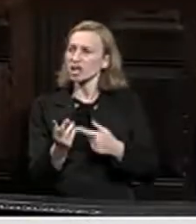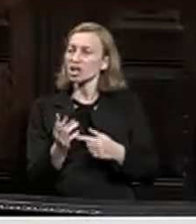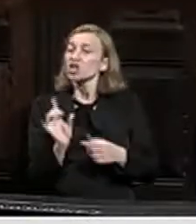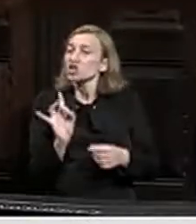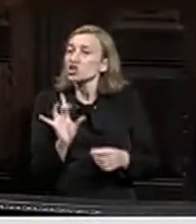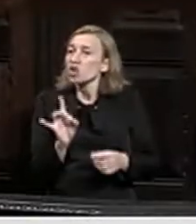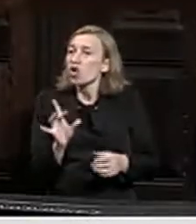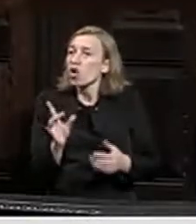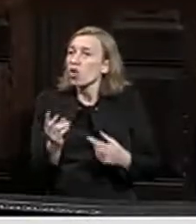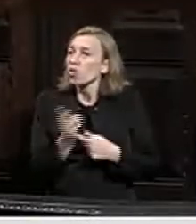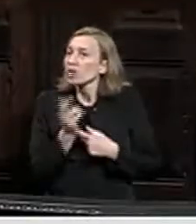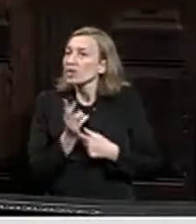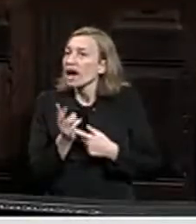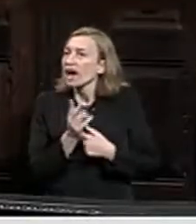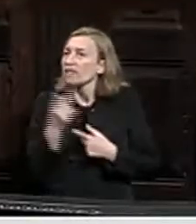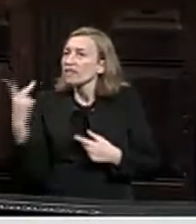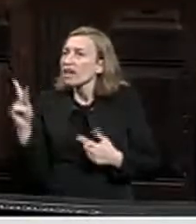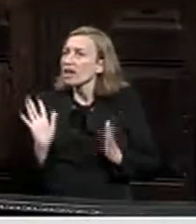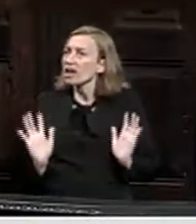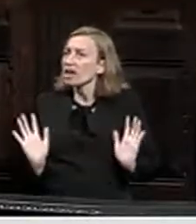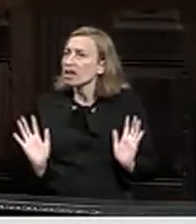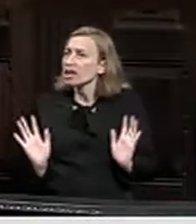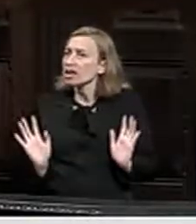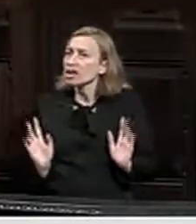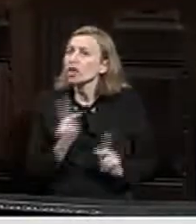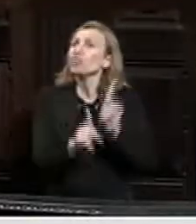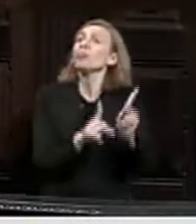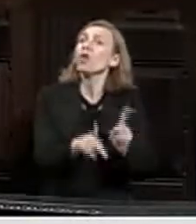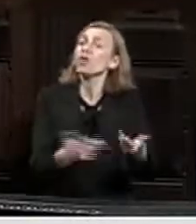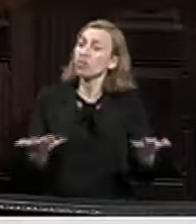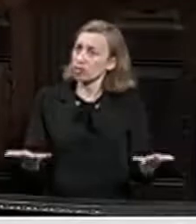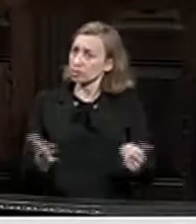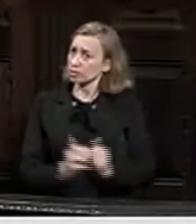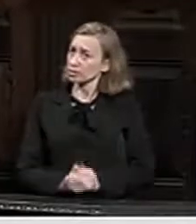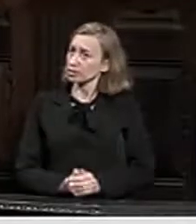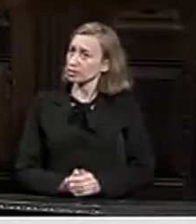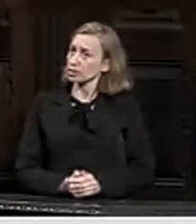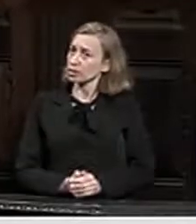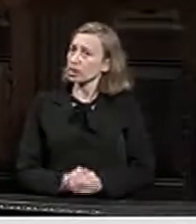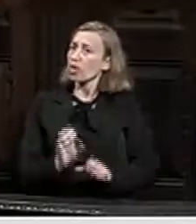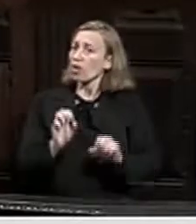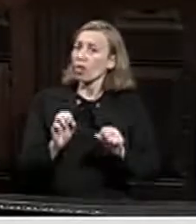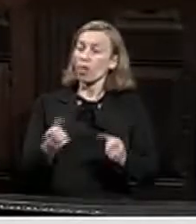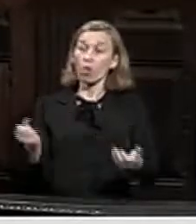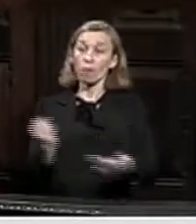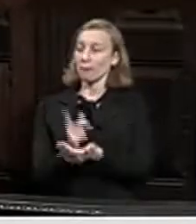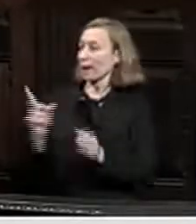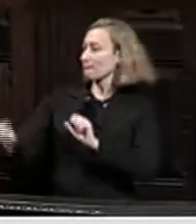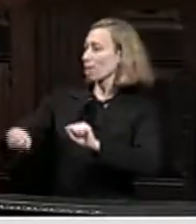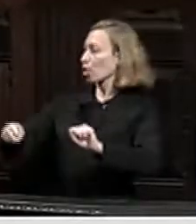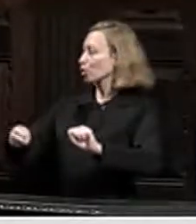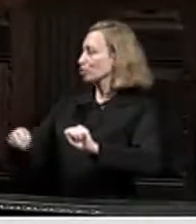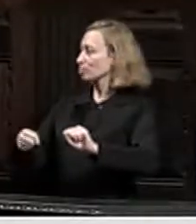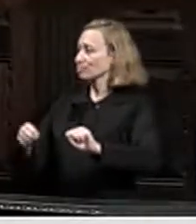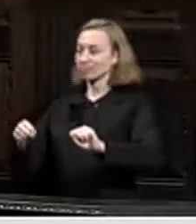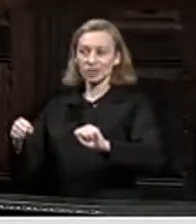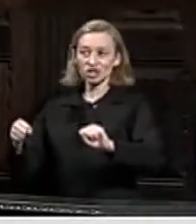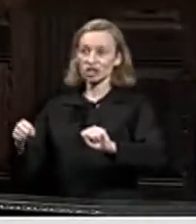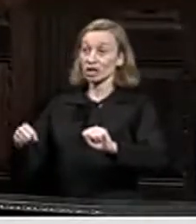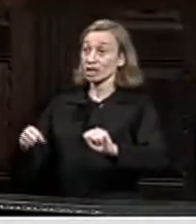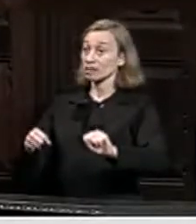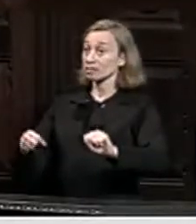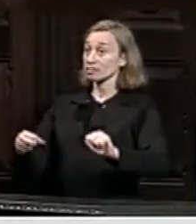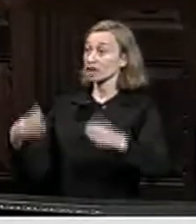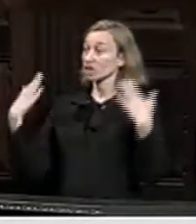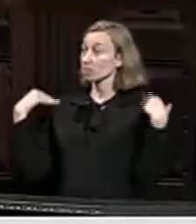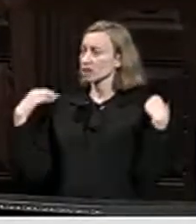R$500 mil para batedores comprarem motos novas e possantes para que ele possa circular com mais velocidade da nossa cidade.